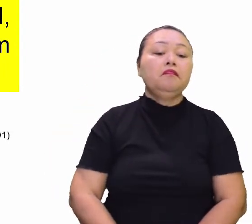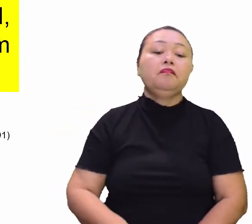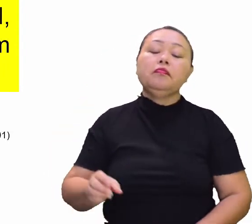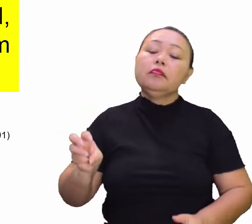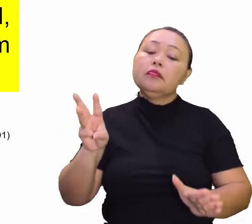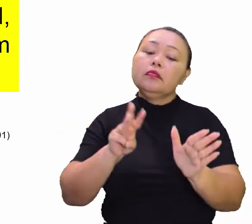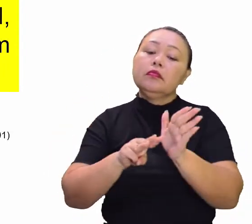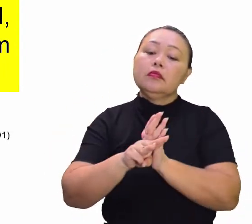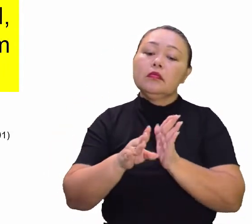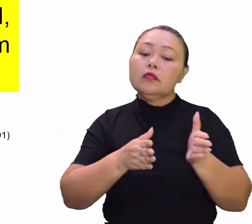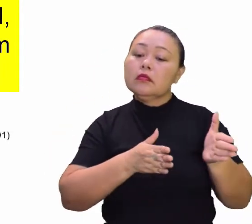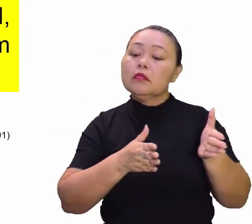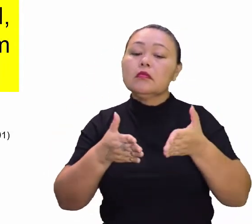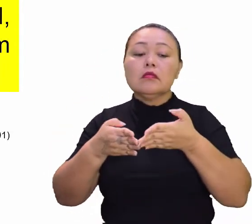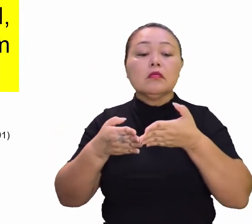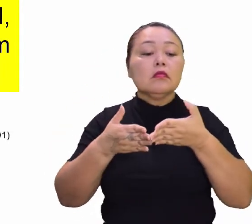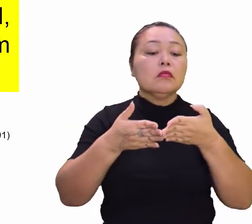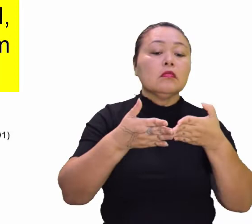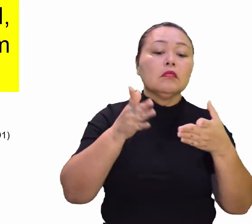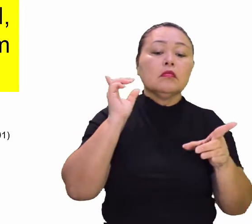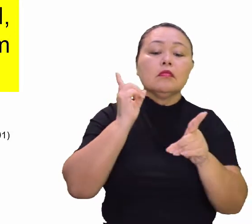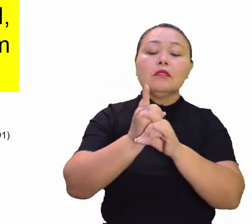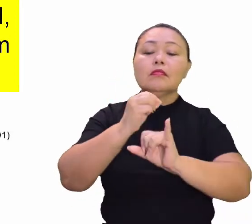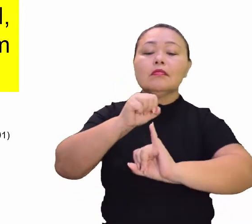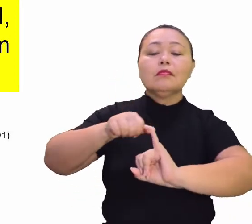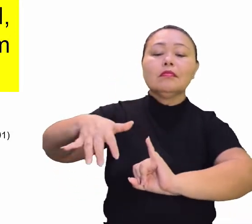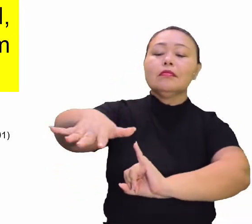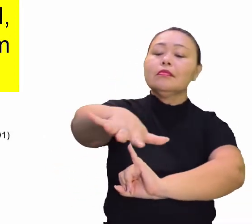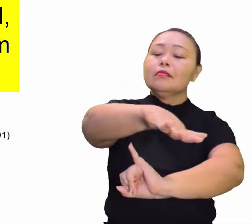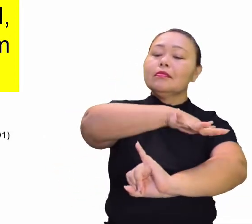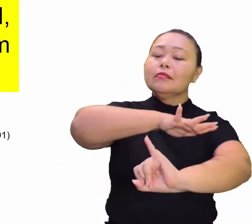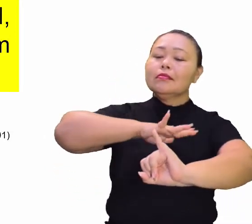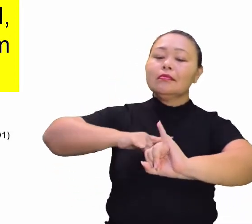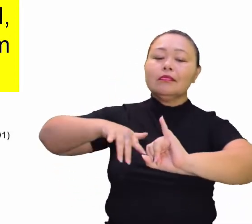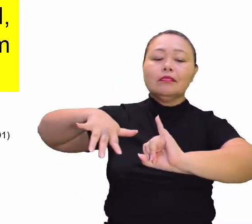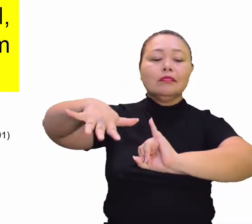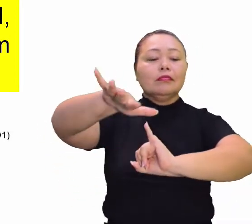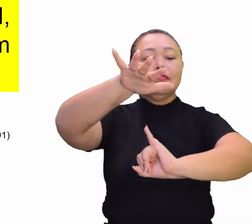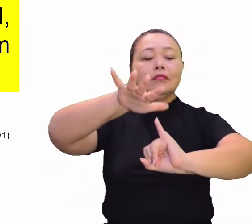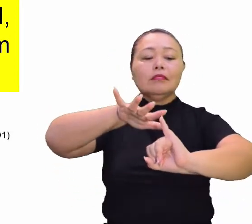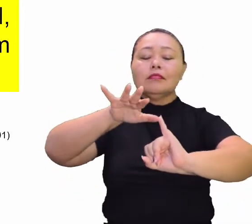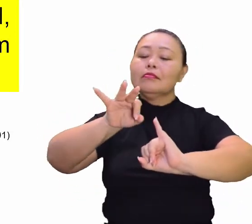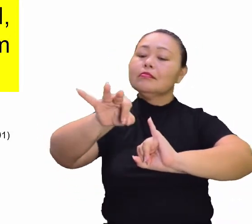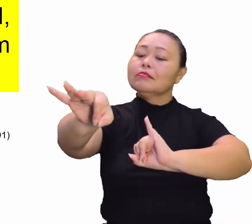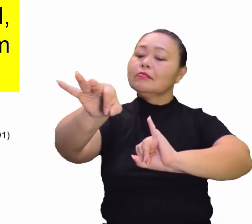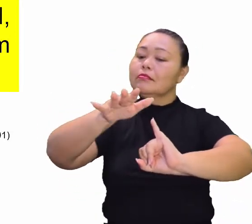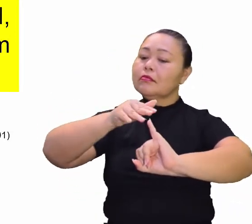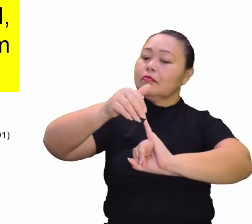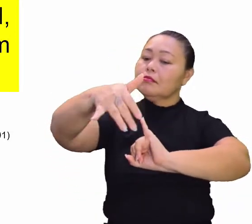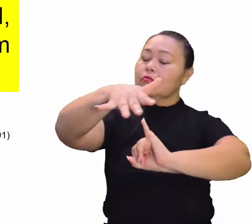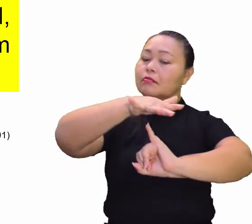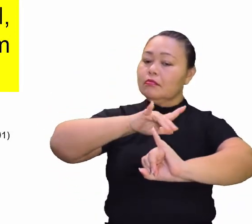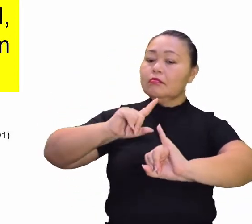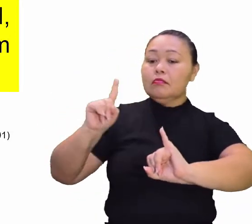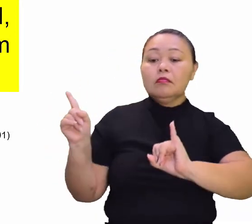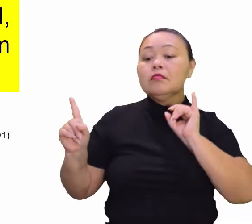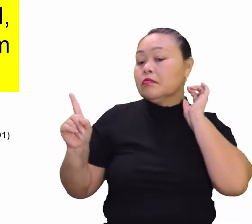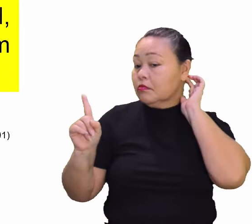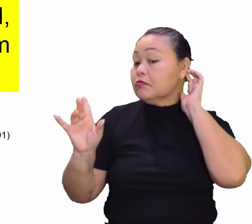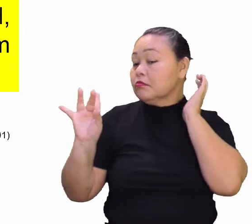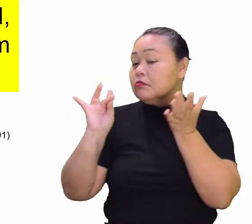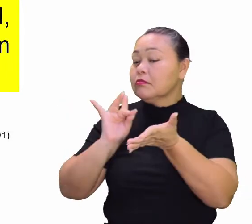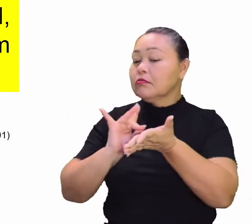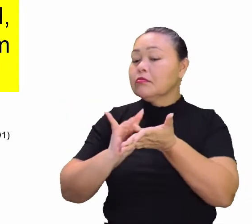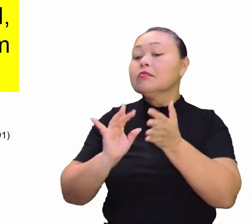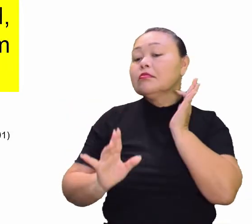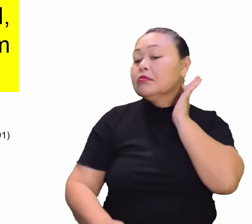No Rio Madeira, no curso navegável, encontram-se muitas ilhas, algumas com extensão considerável.